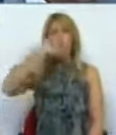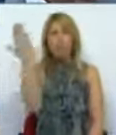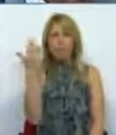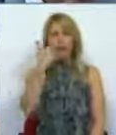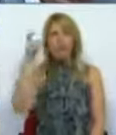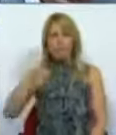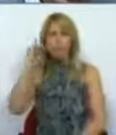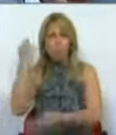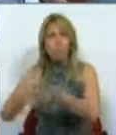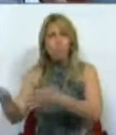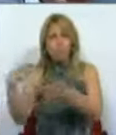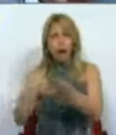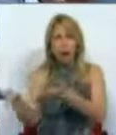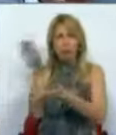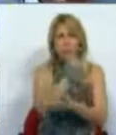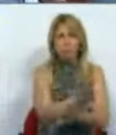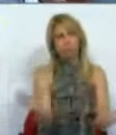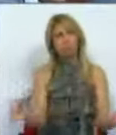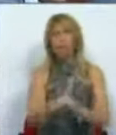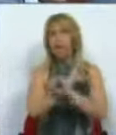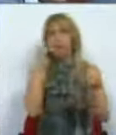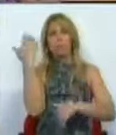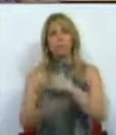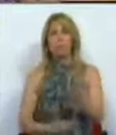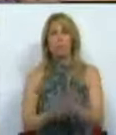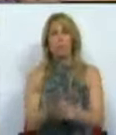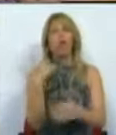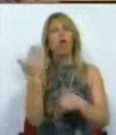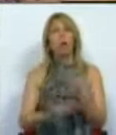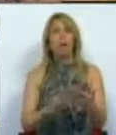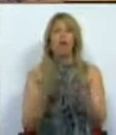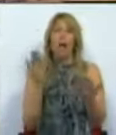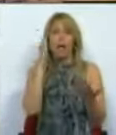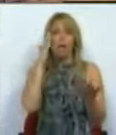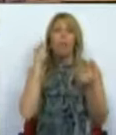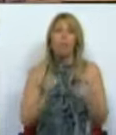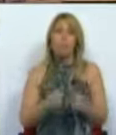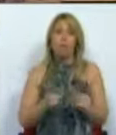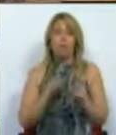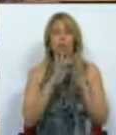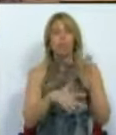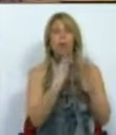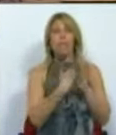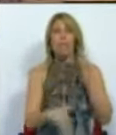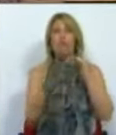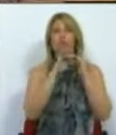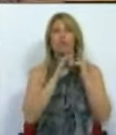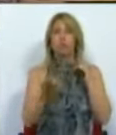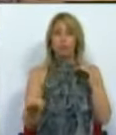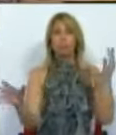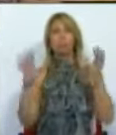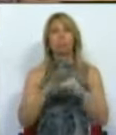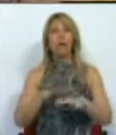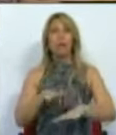é insustentável. Consideramos, por isso, essencial o plano de sustentabilidade gizado